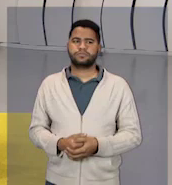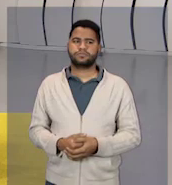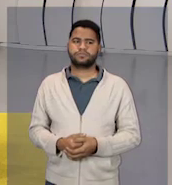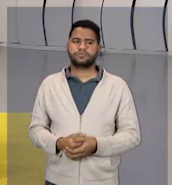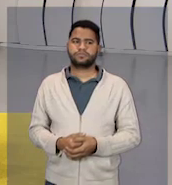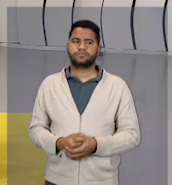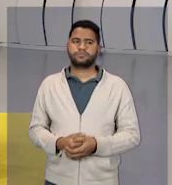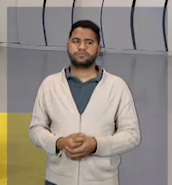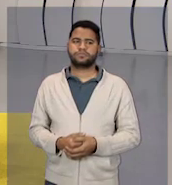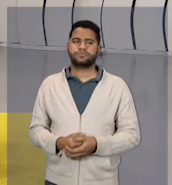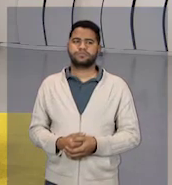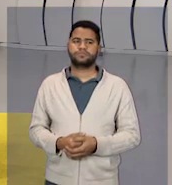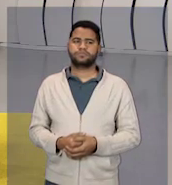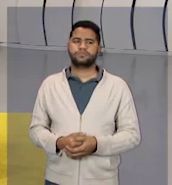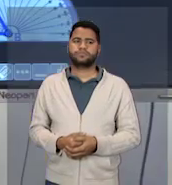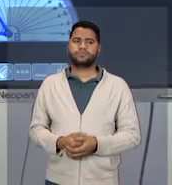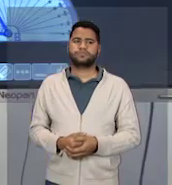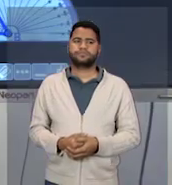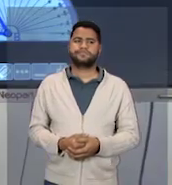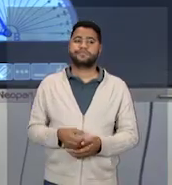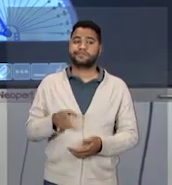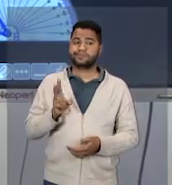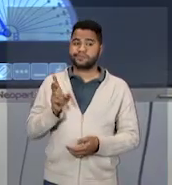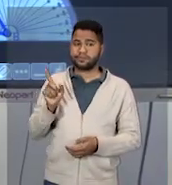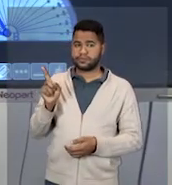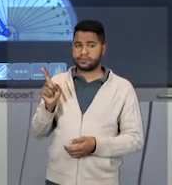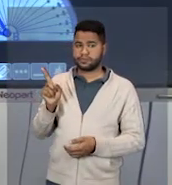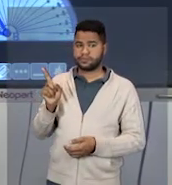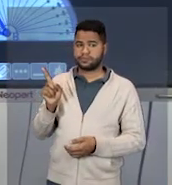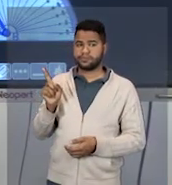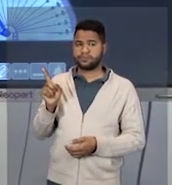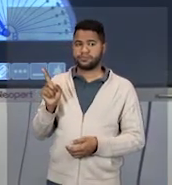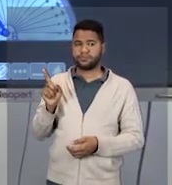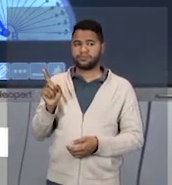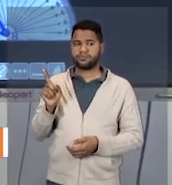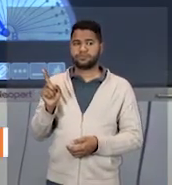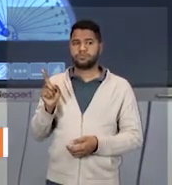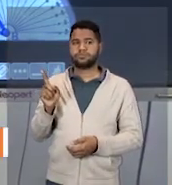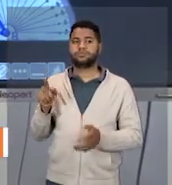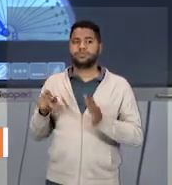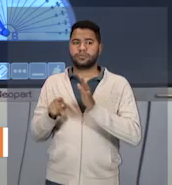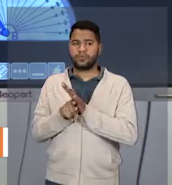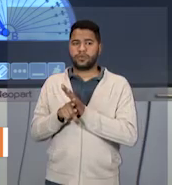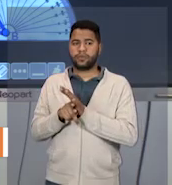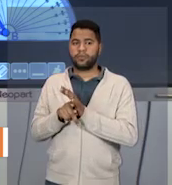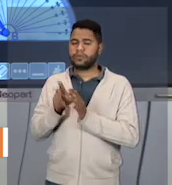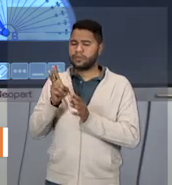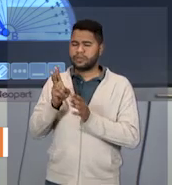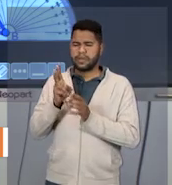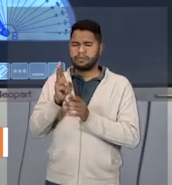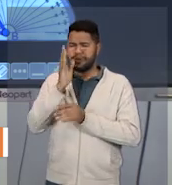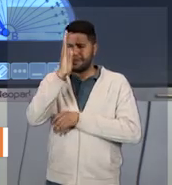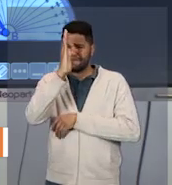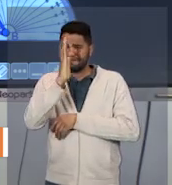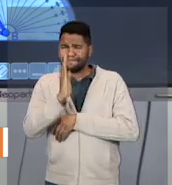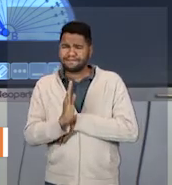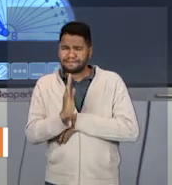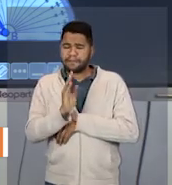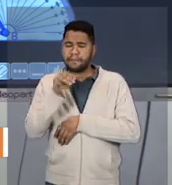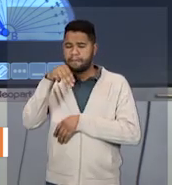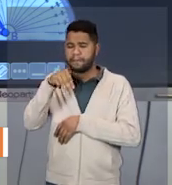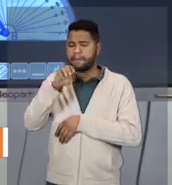figura. O mesmo caso, coloca no meio do transferidor, isso é muito importante você não